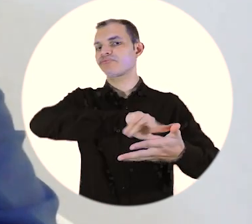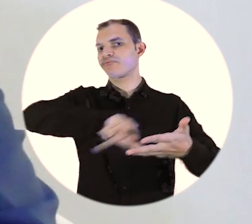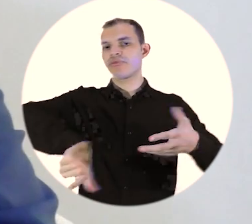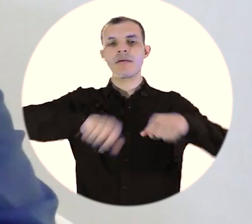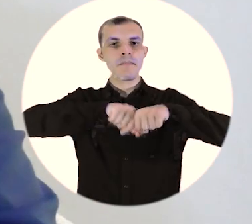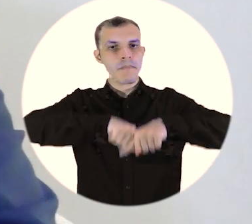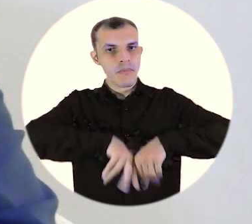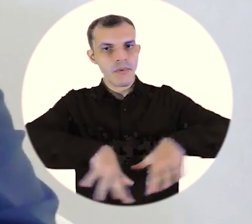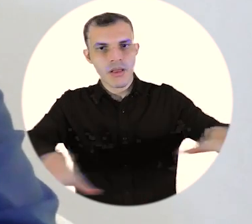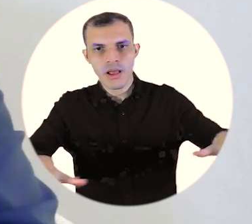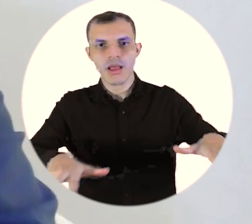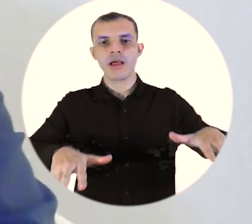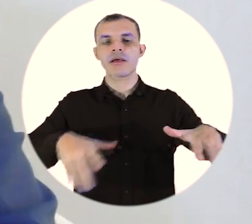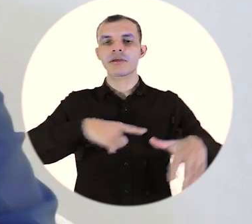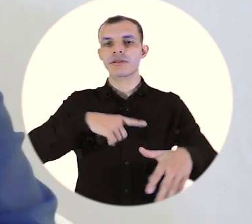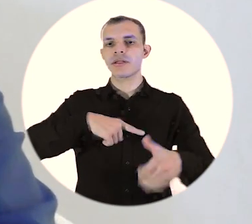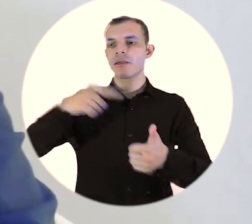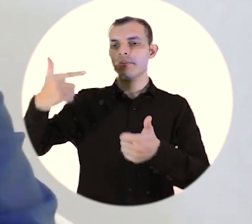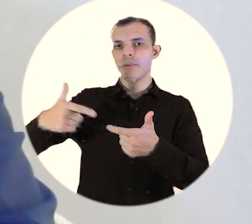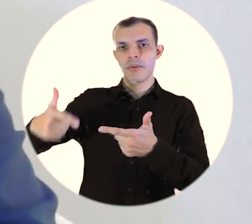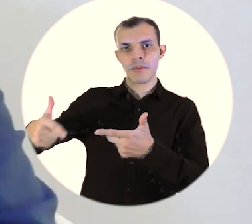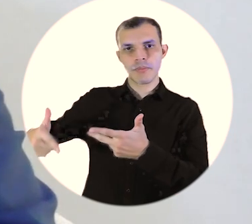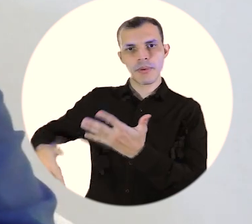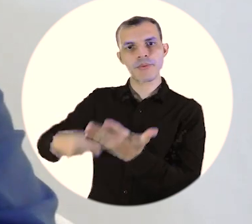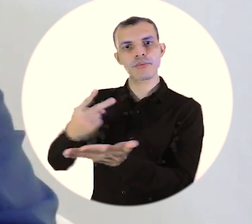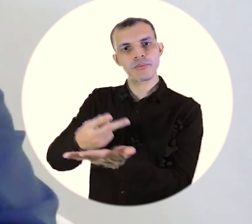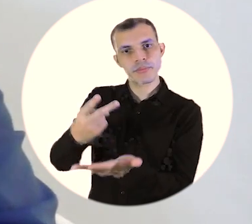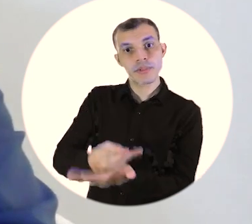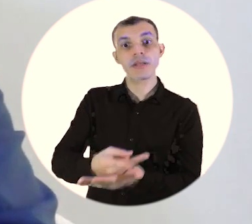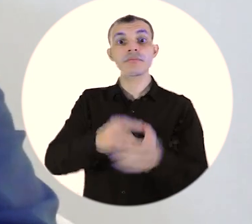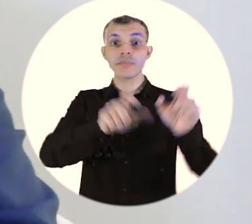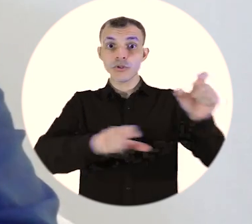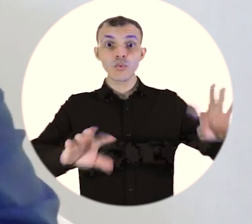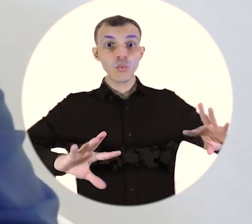gerais, os julgamentos em recursos repetitivos,